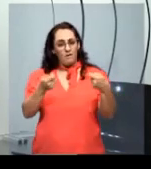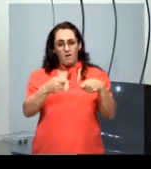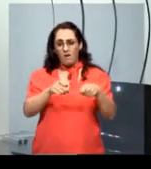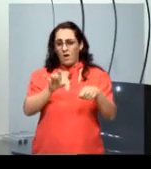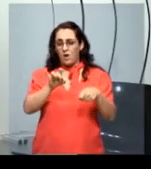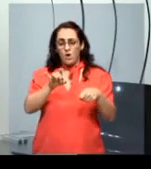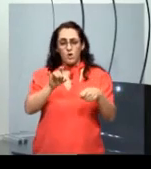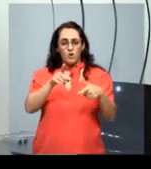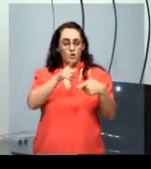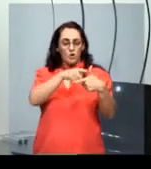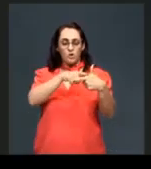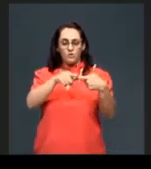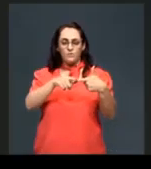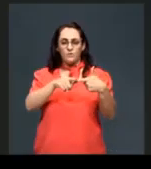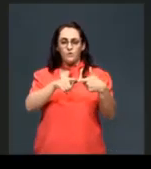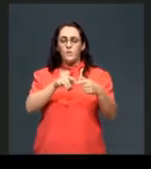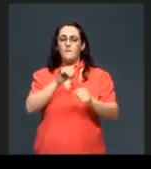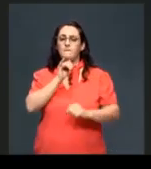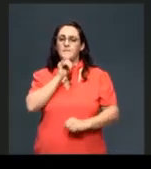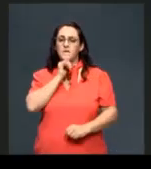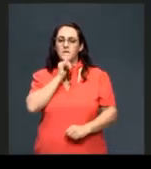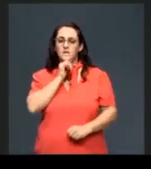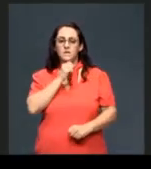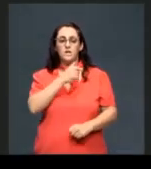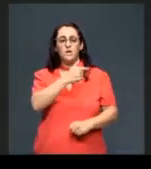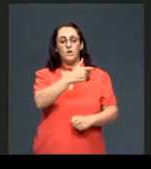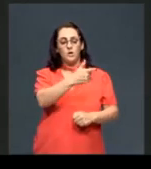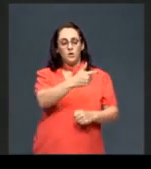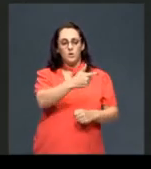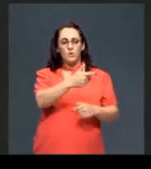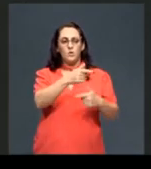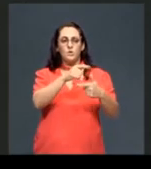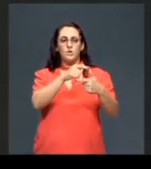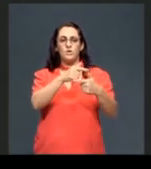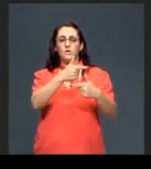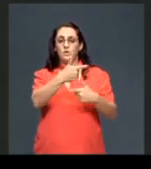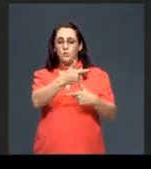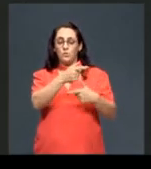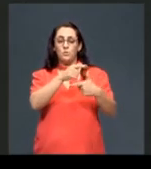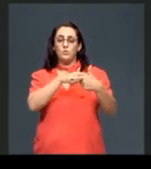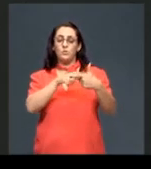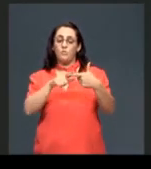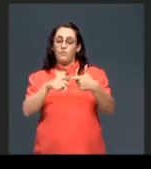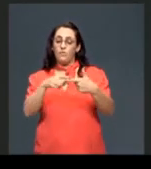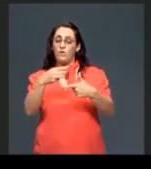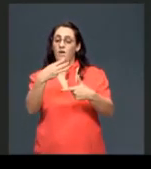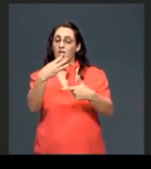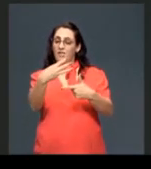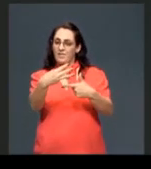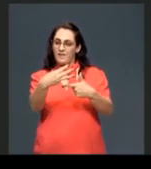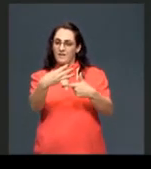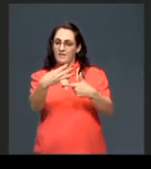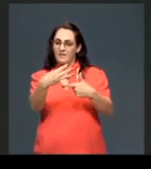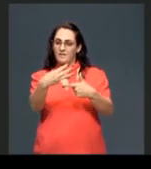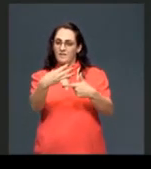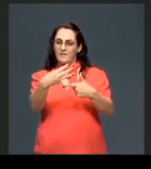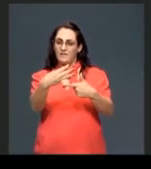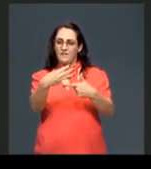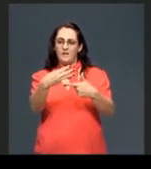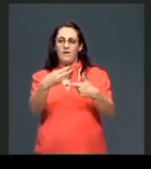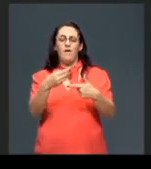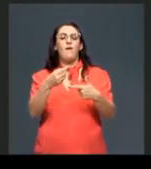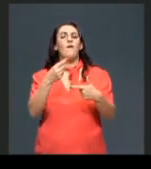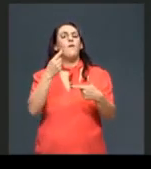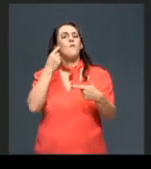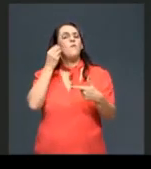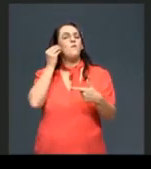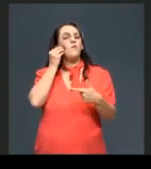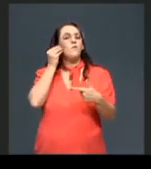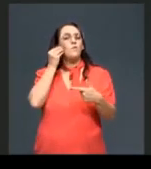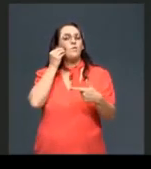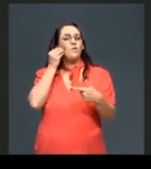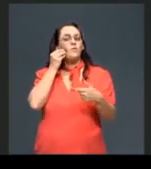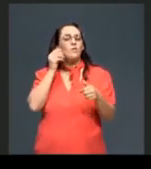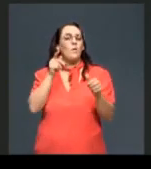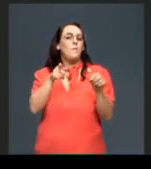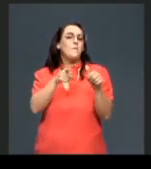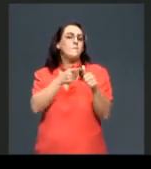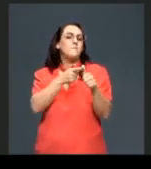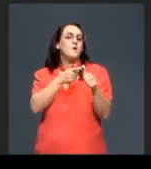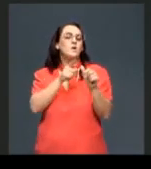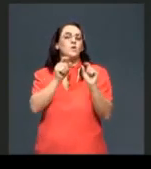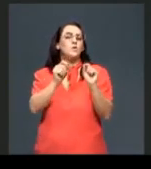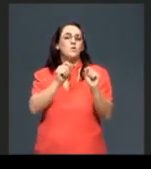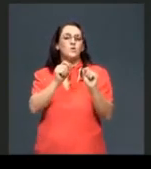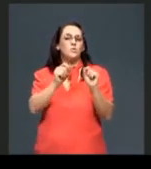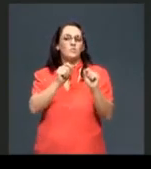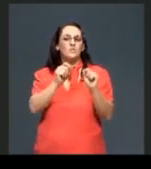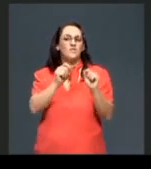a divisão. 2 dividido por 3. E aí eu vou tentar dividir primeiro. 2 dividido